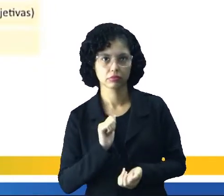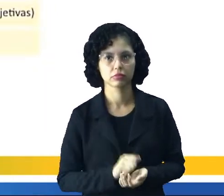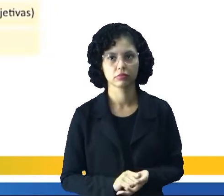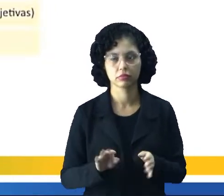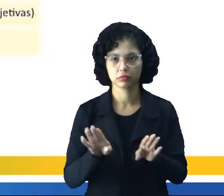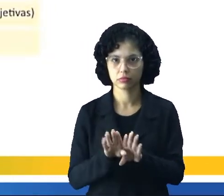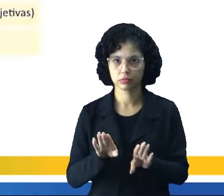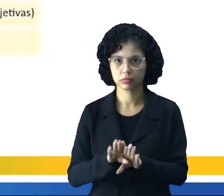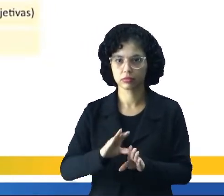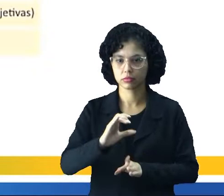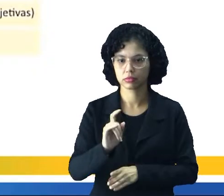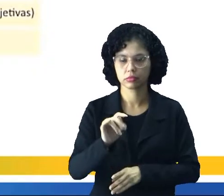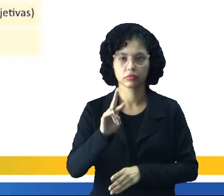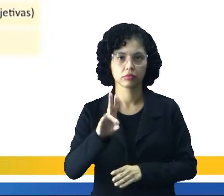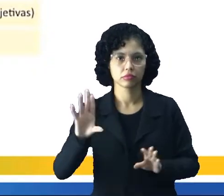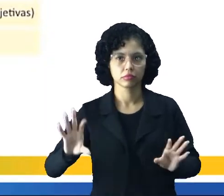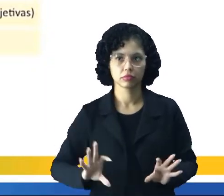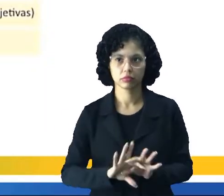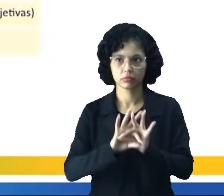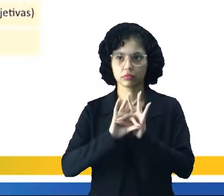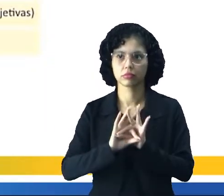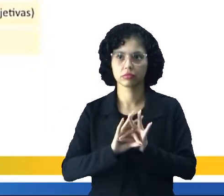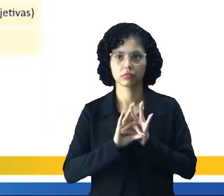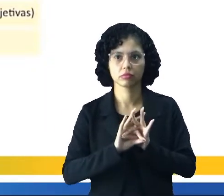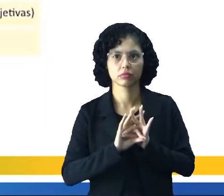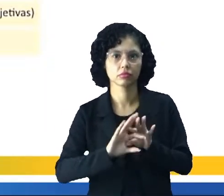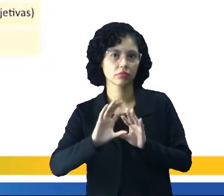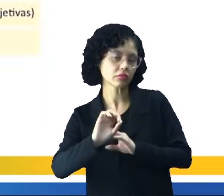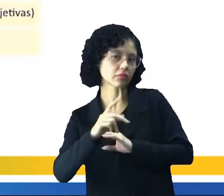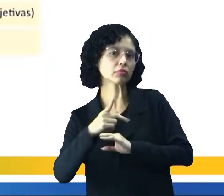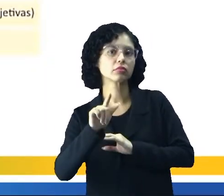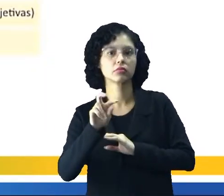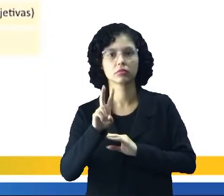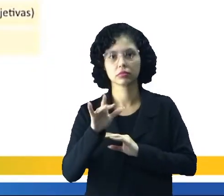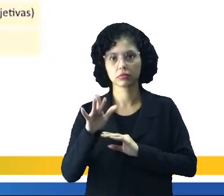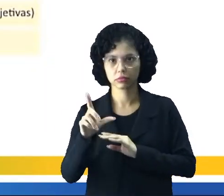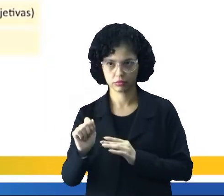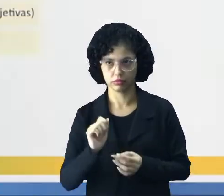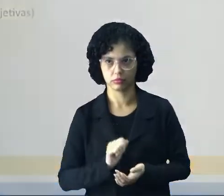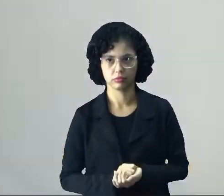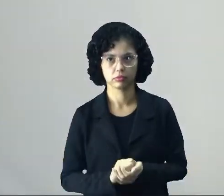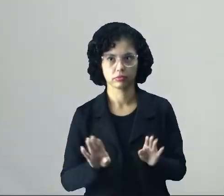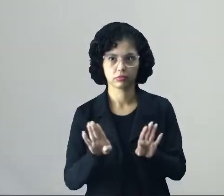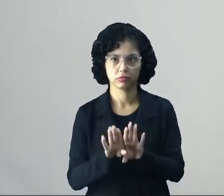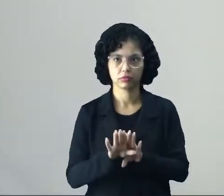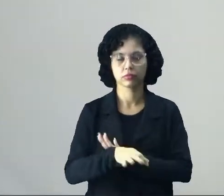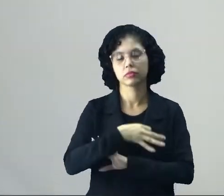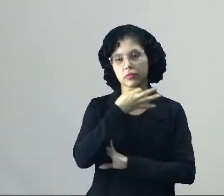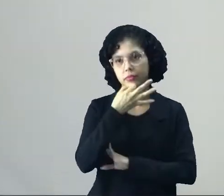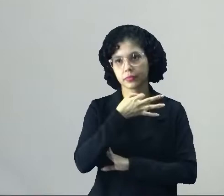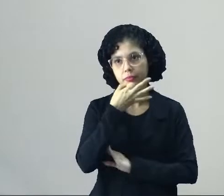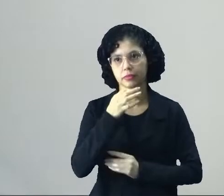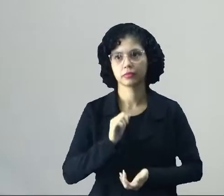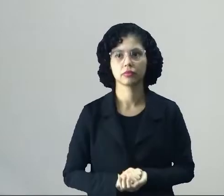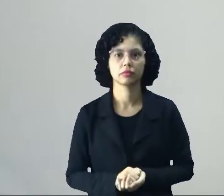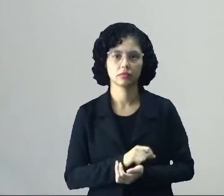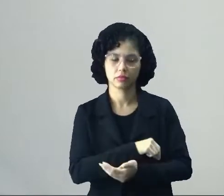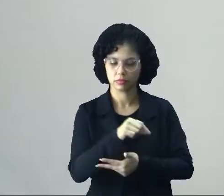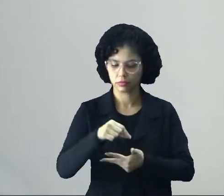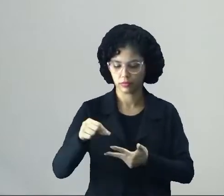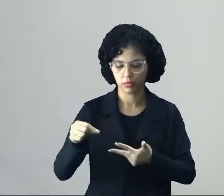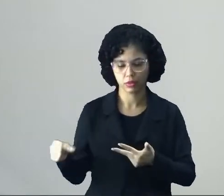E encadeamento por conexão, que são os operadores argumentativos. E dentro do